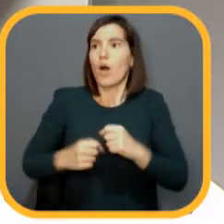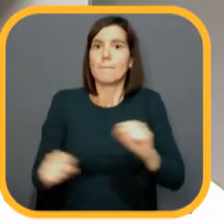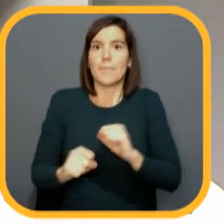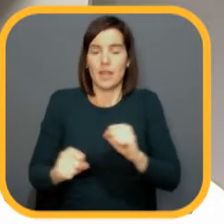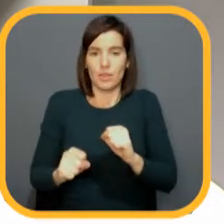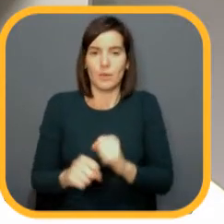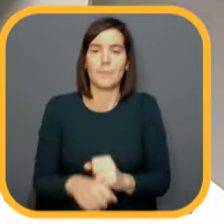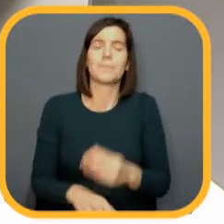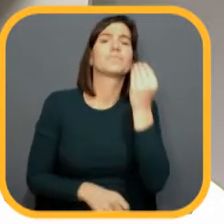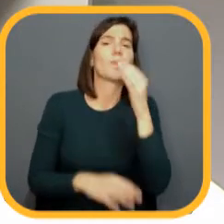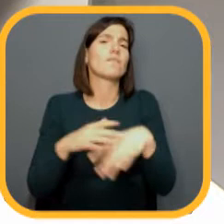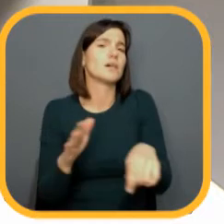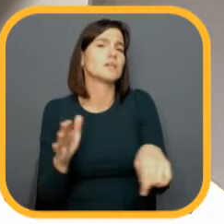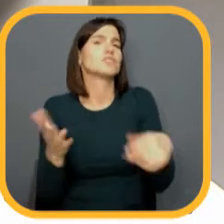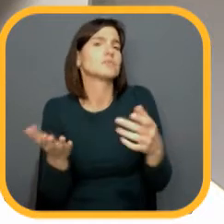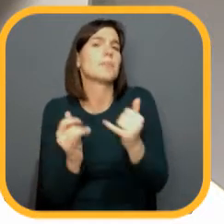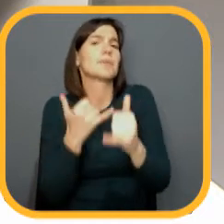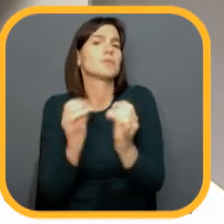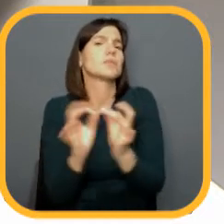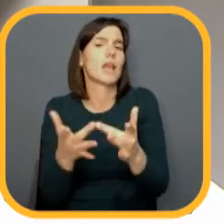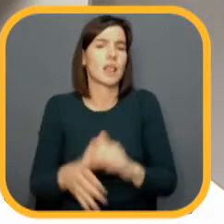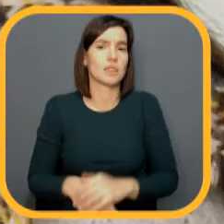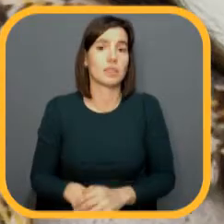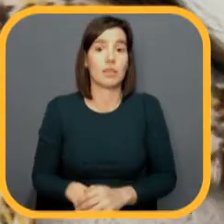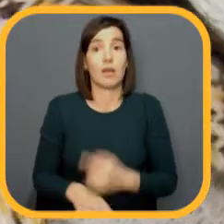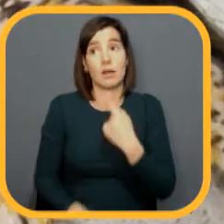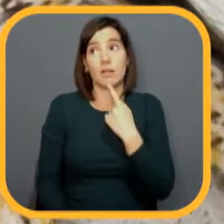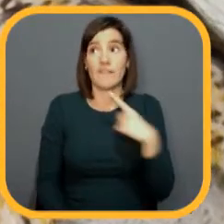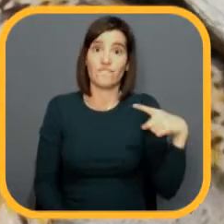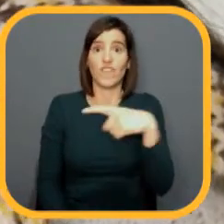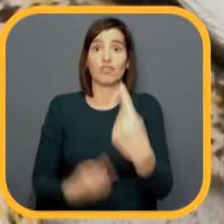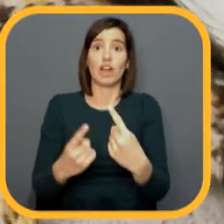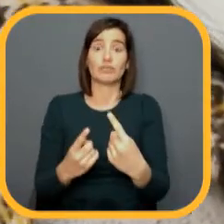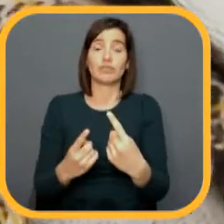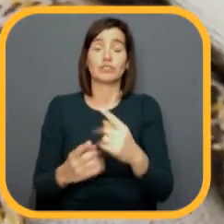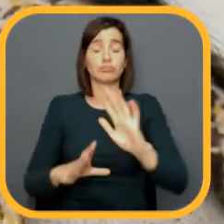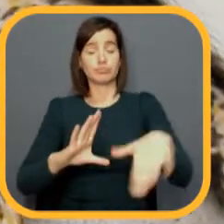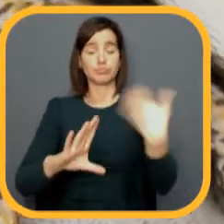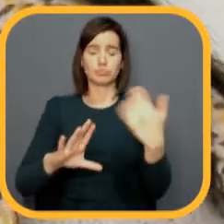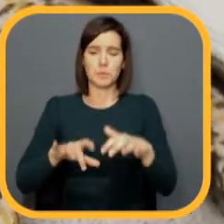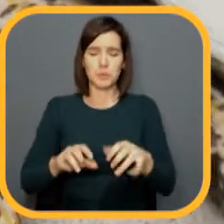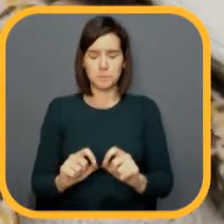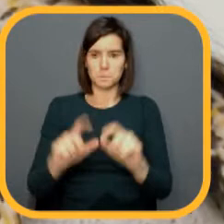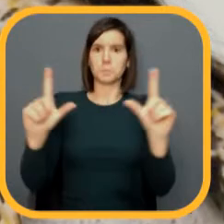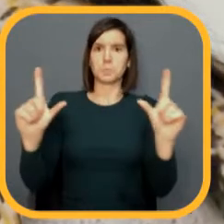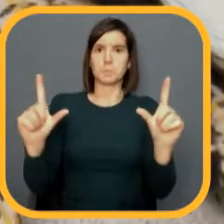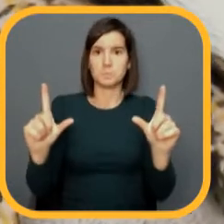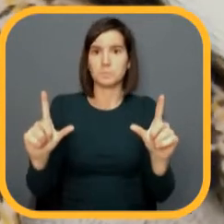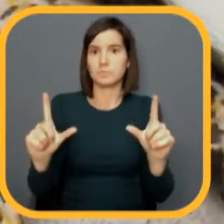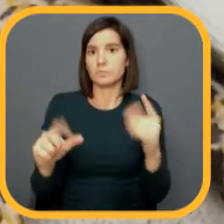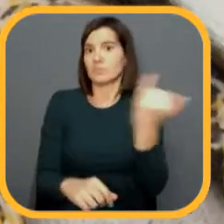pânico. E que métodos são usados para ameaçar a cibersegurança? Vírus, muitas vezes, que às vezes mandam para os nossos